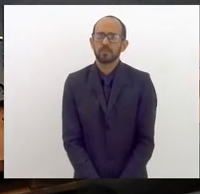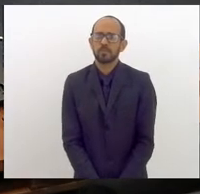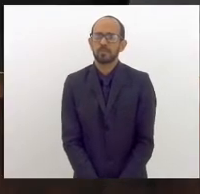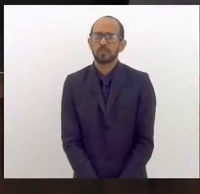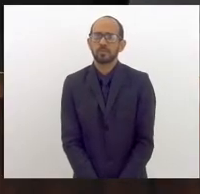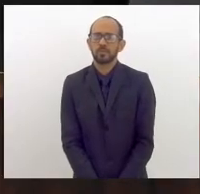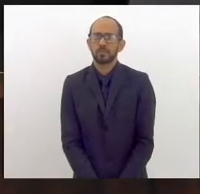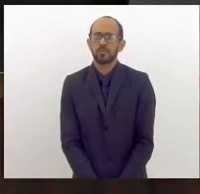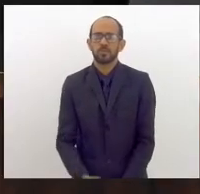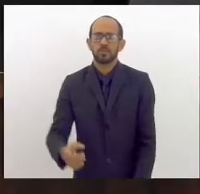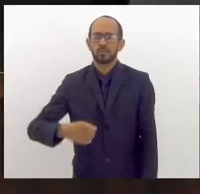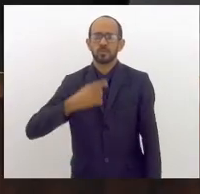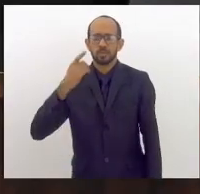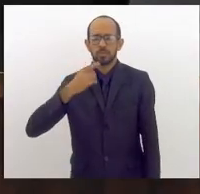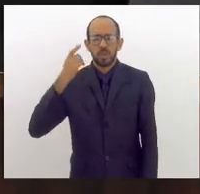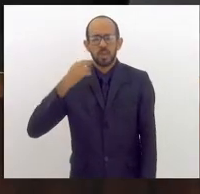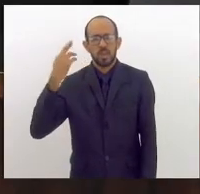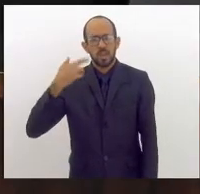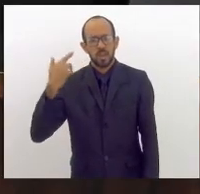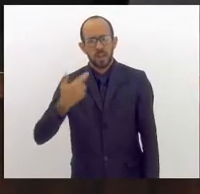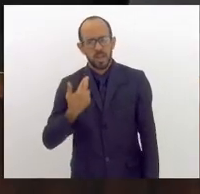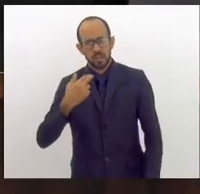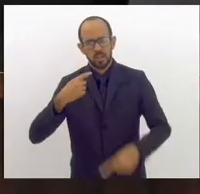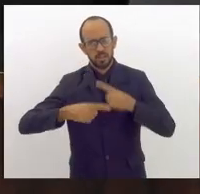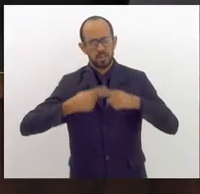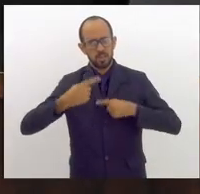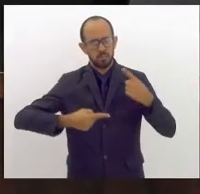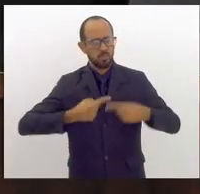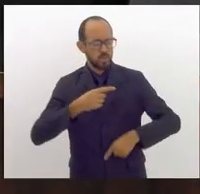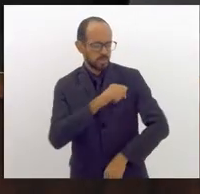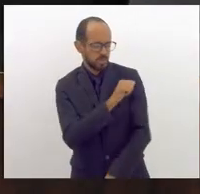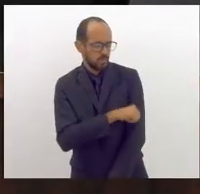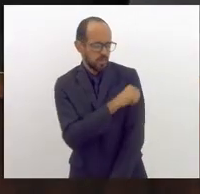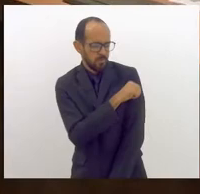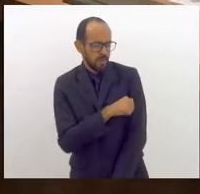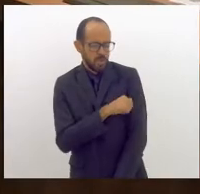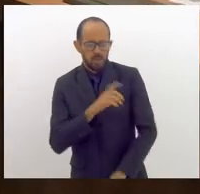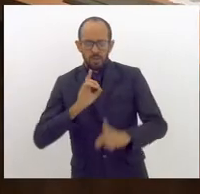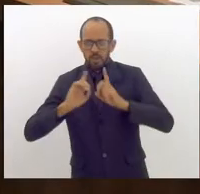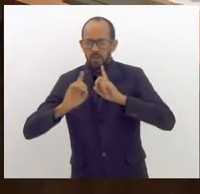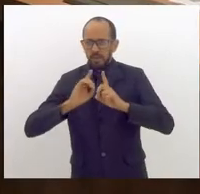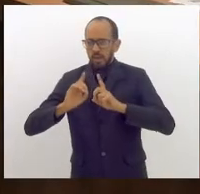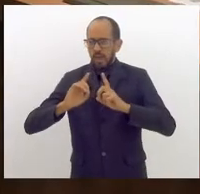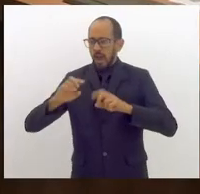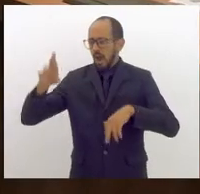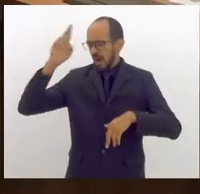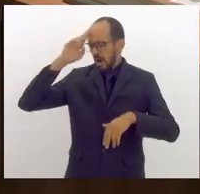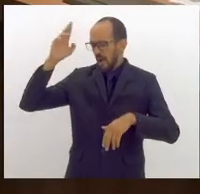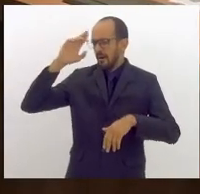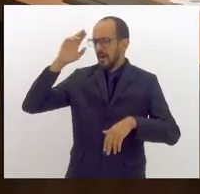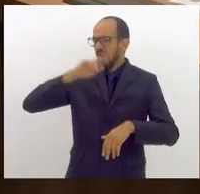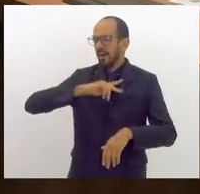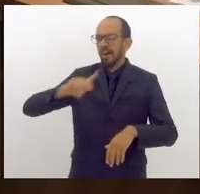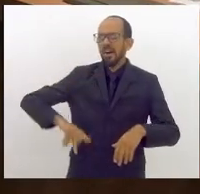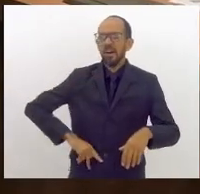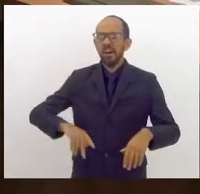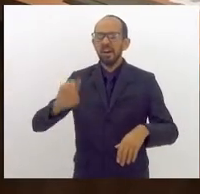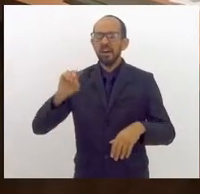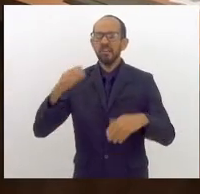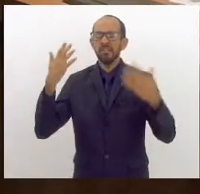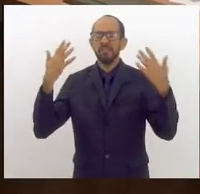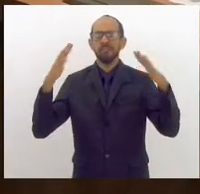deputada Renata em seguida deputada senhor presidente muito rápido para parabenizar